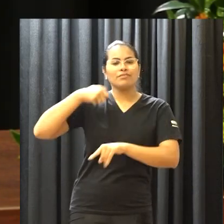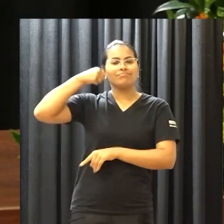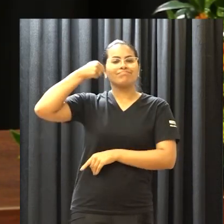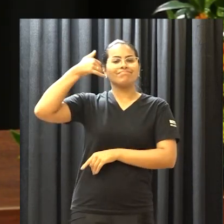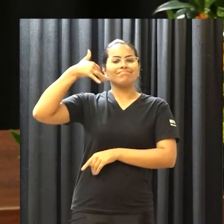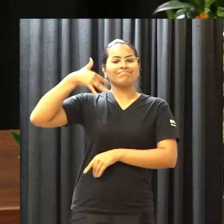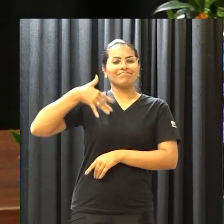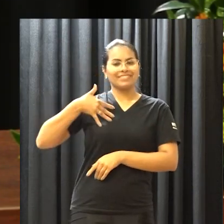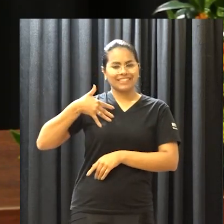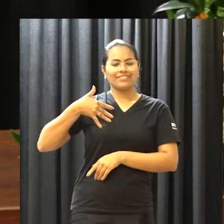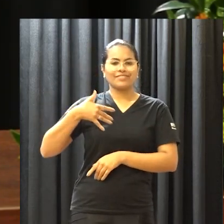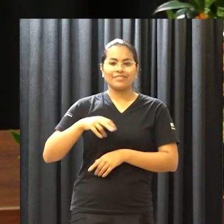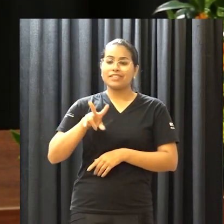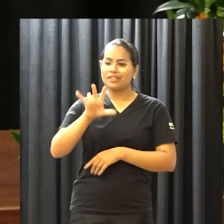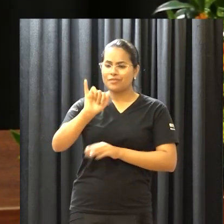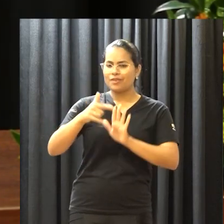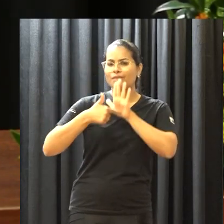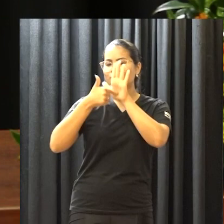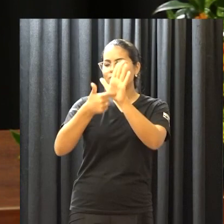vai aparecer aí na frente.